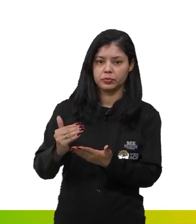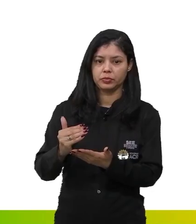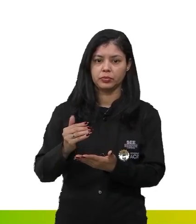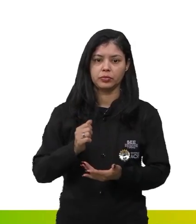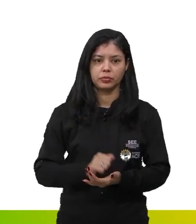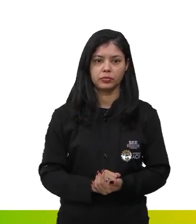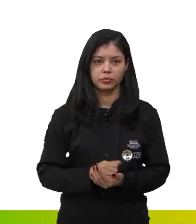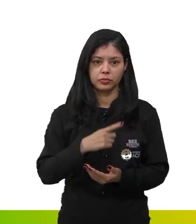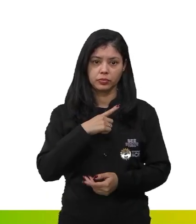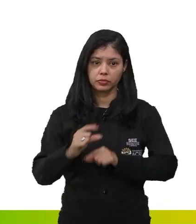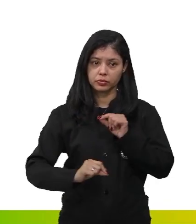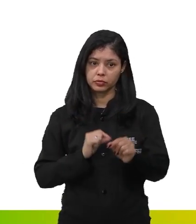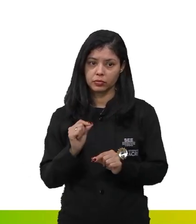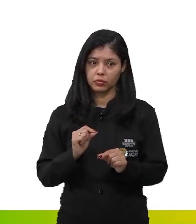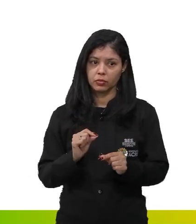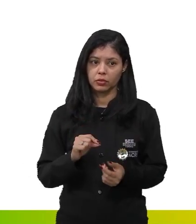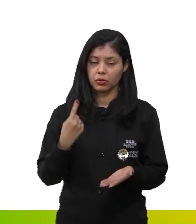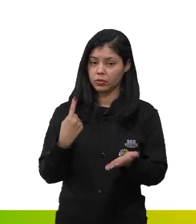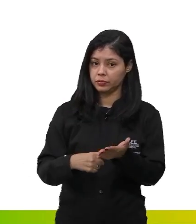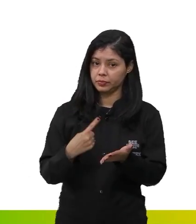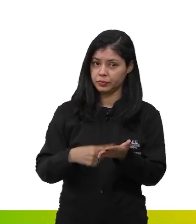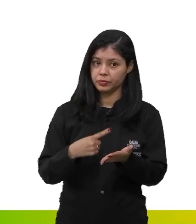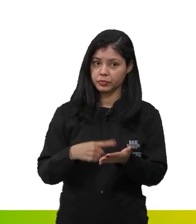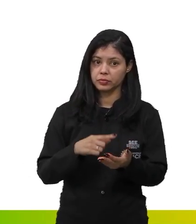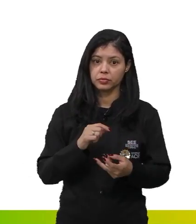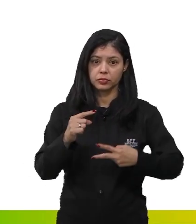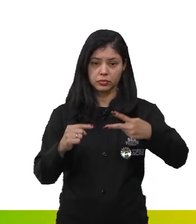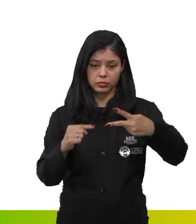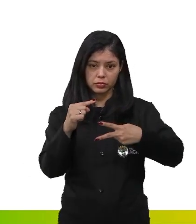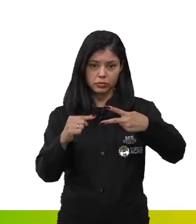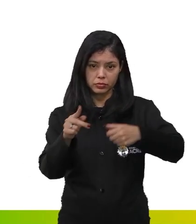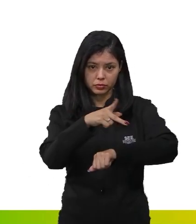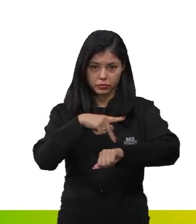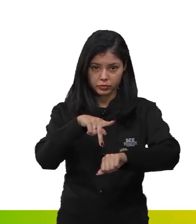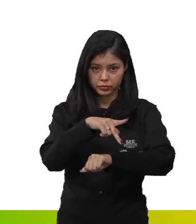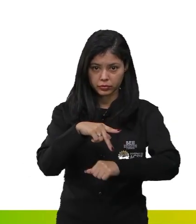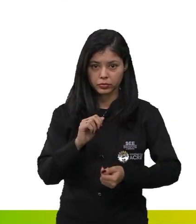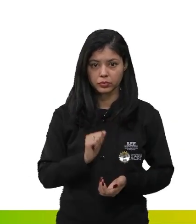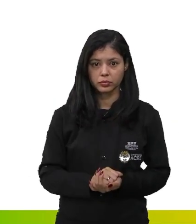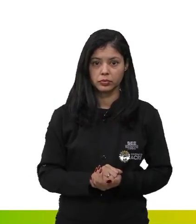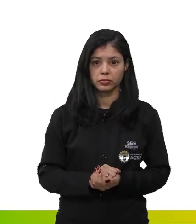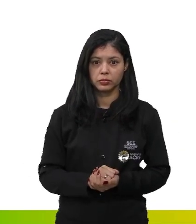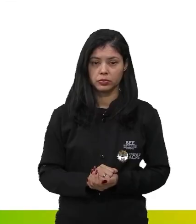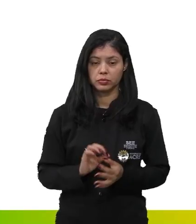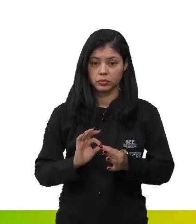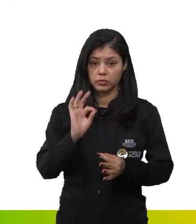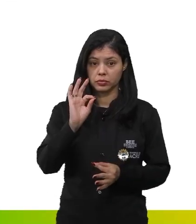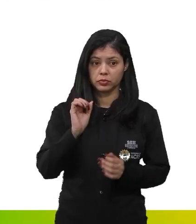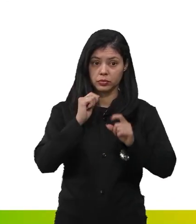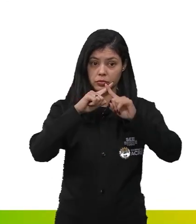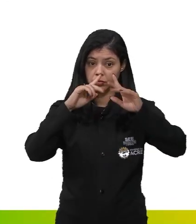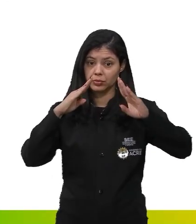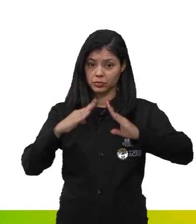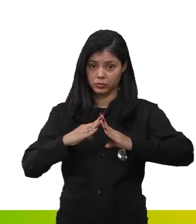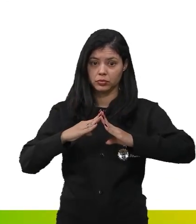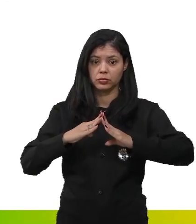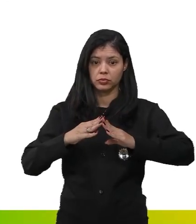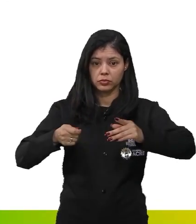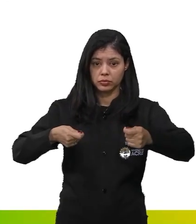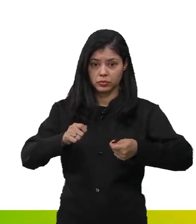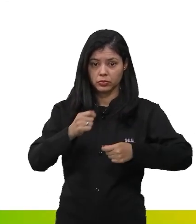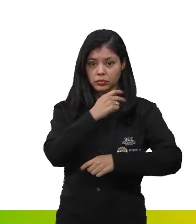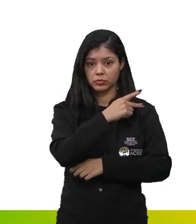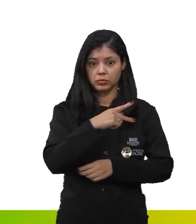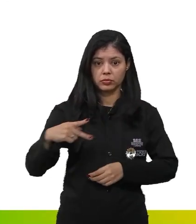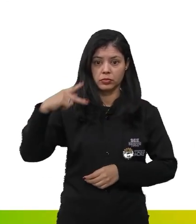Inicialmente, nós temos aí um acordo entre eles que é mediado pela Igreja, mediado pelo